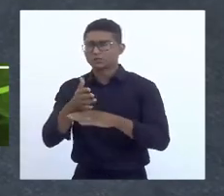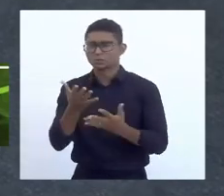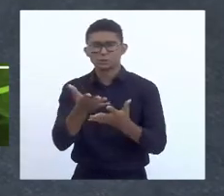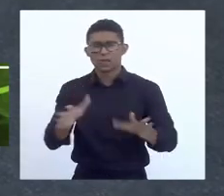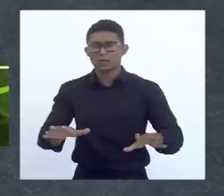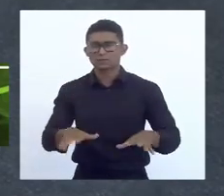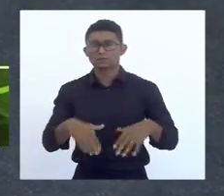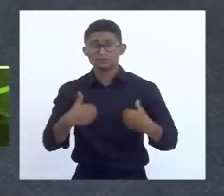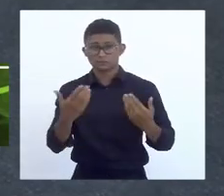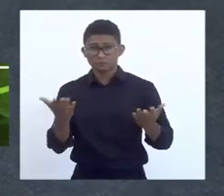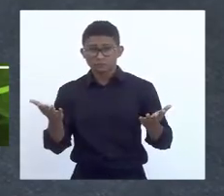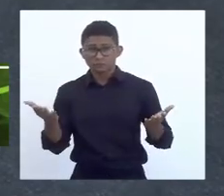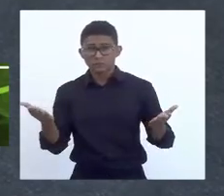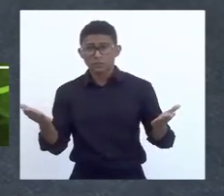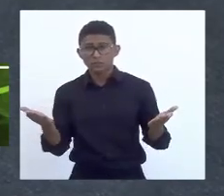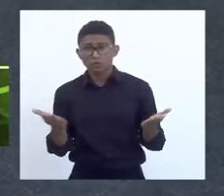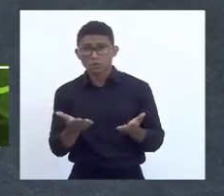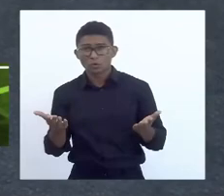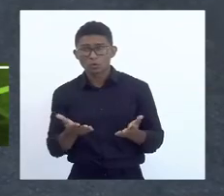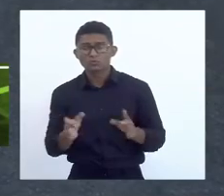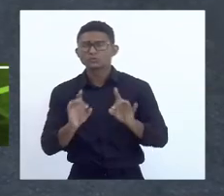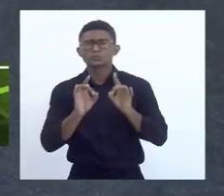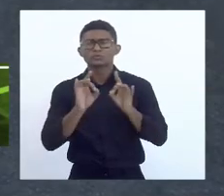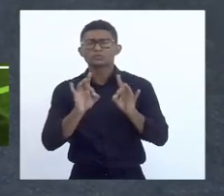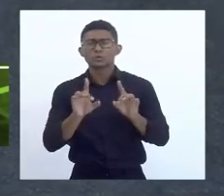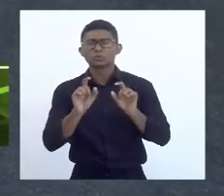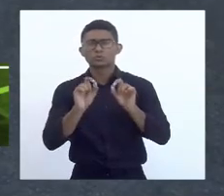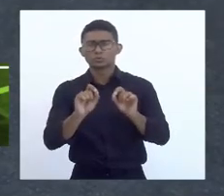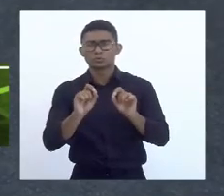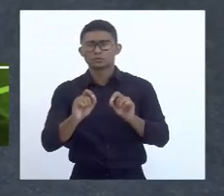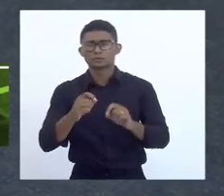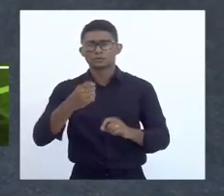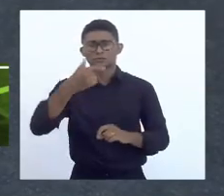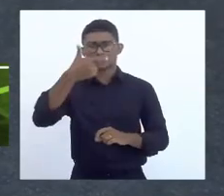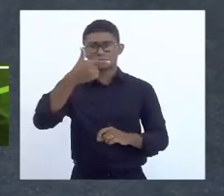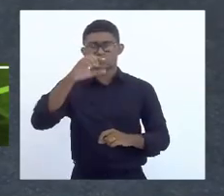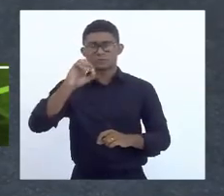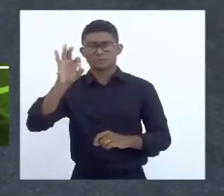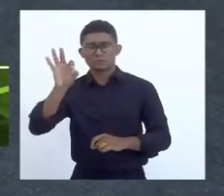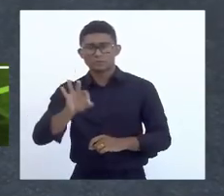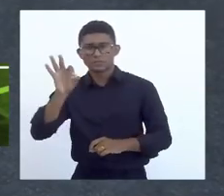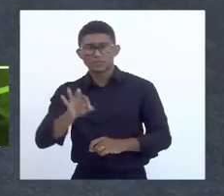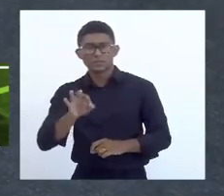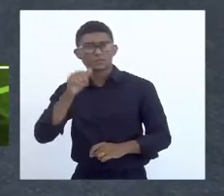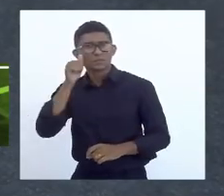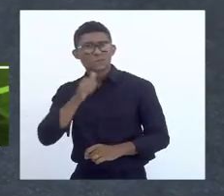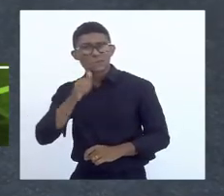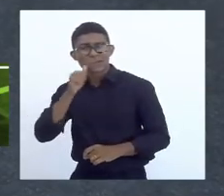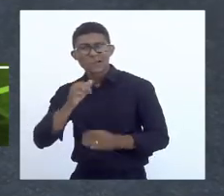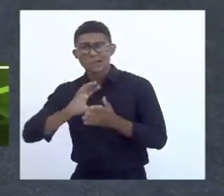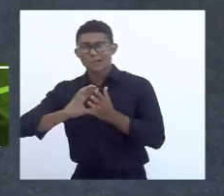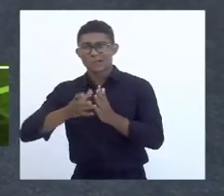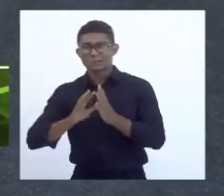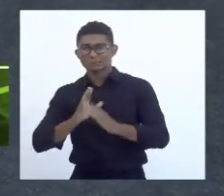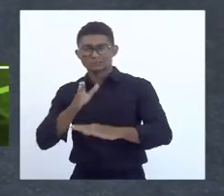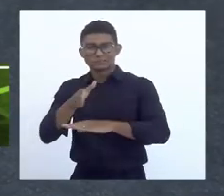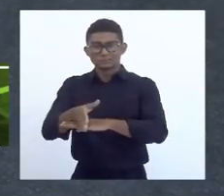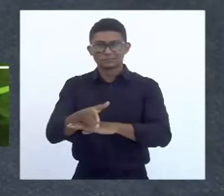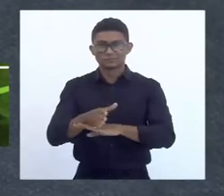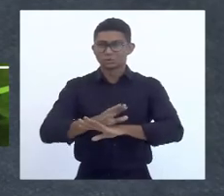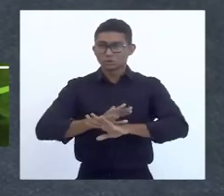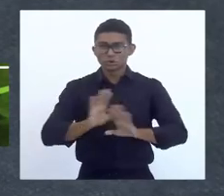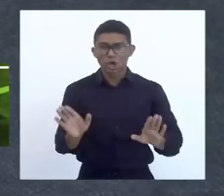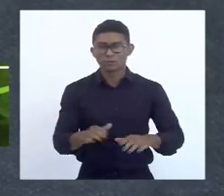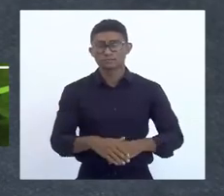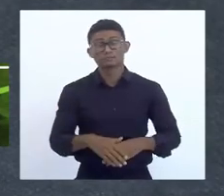Hoje, somente 20% conclui, tá? De mulheres nas executivas de partidos políticos. Então,